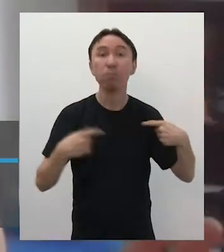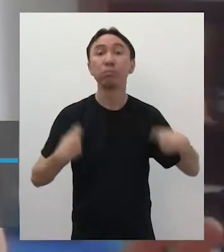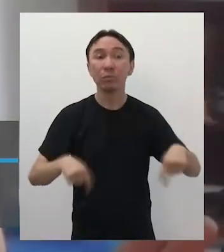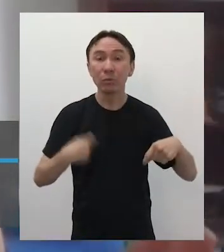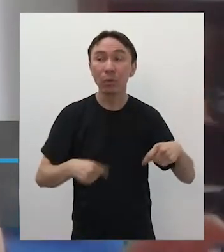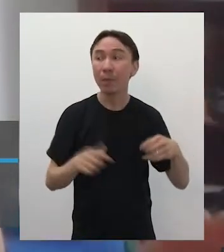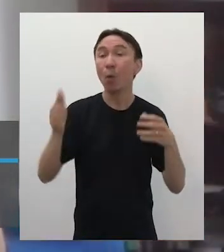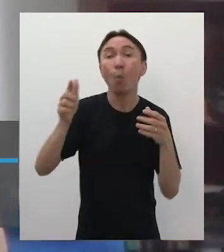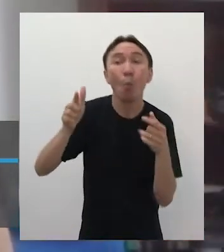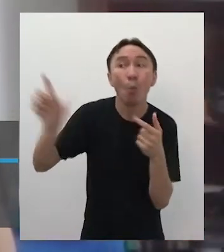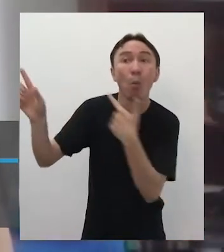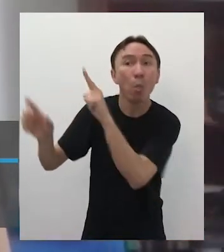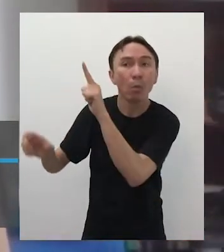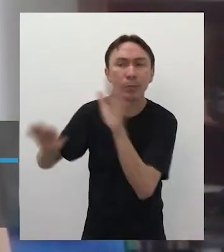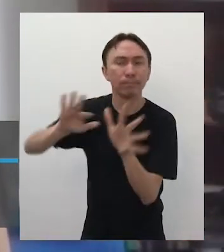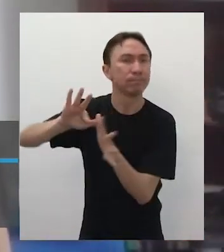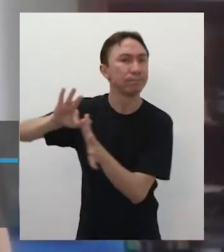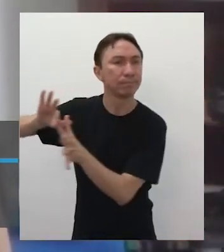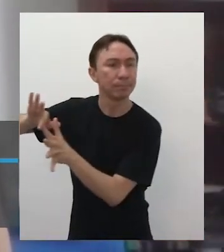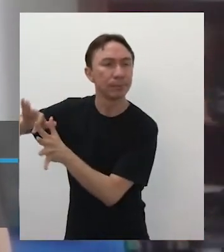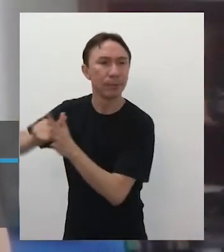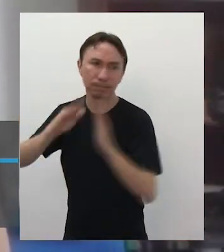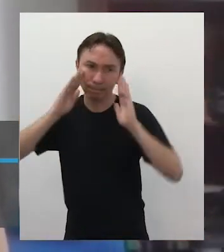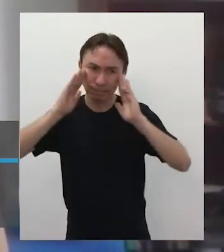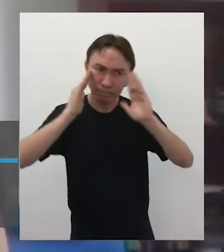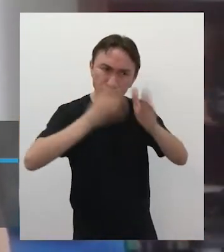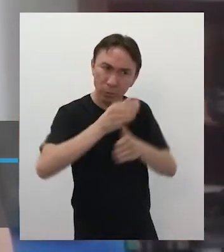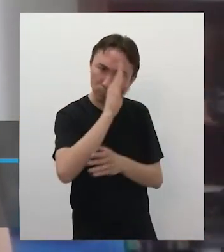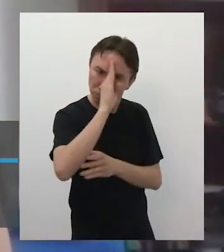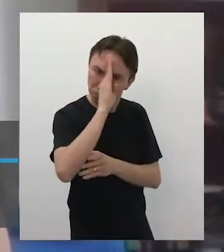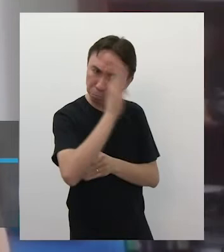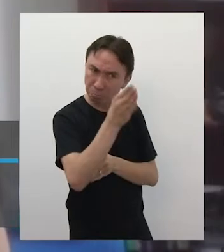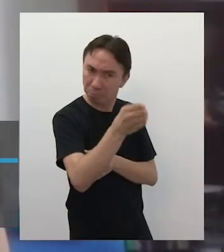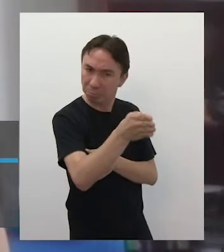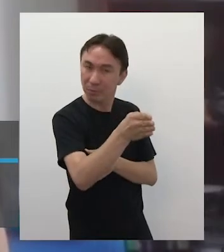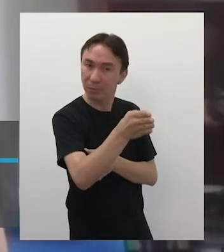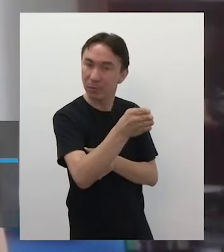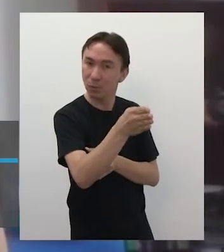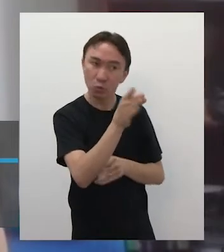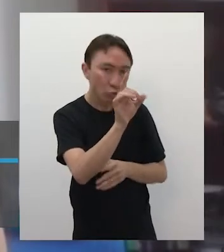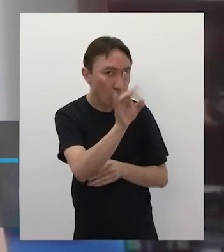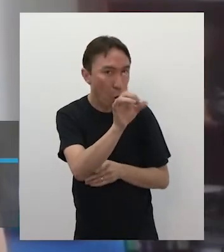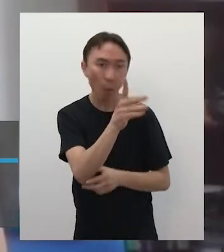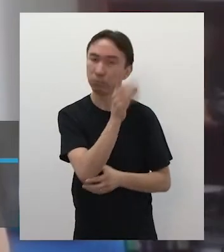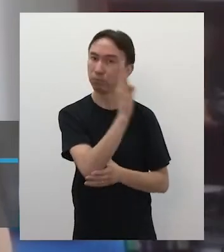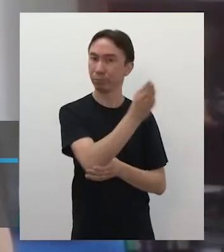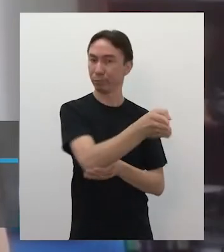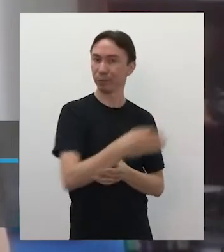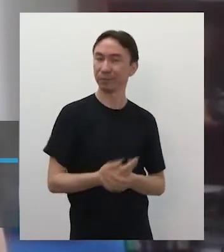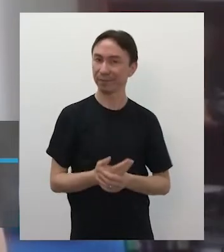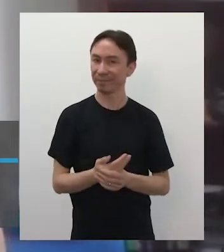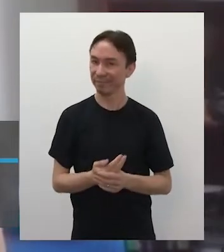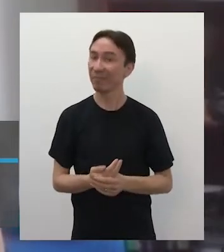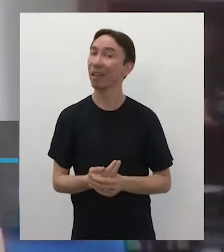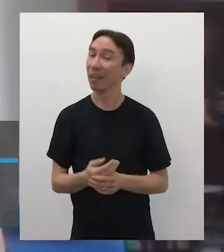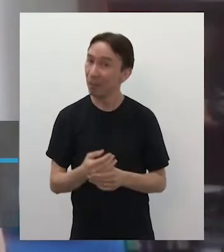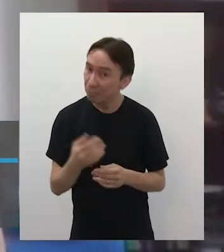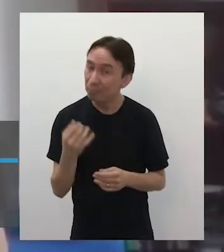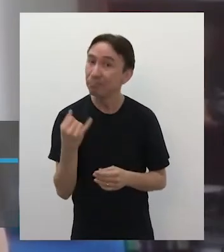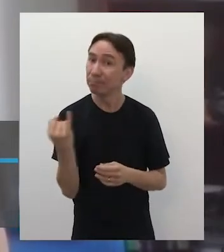olhando, né, focalizando, mirando para uma atividade, para uma tarefa, para algo que a gente tem que resolver. E aí,